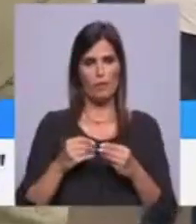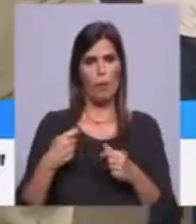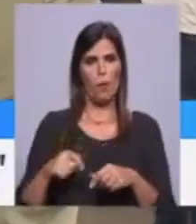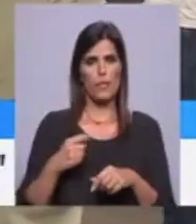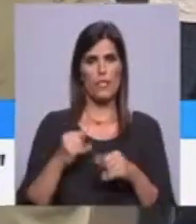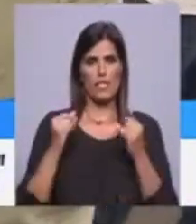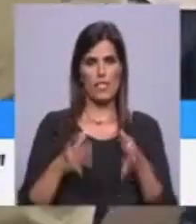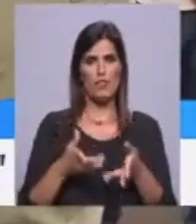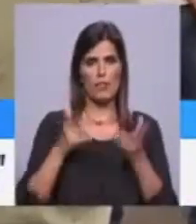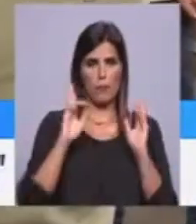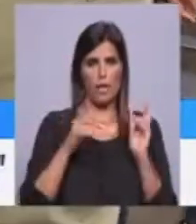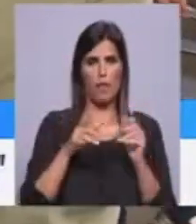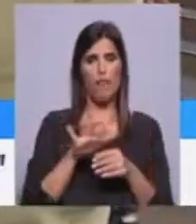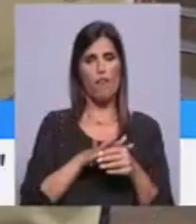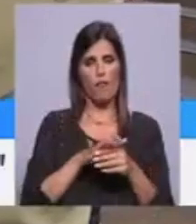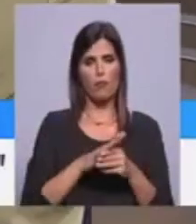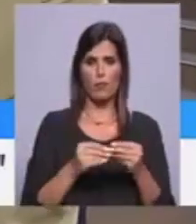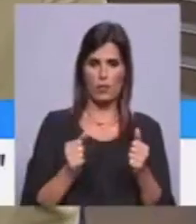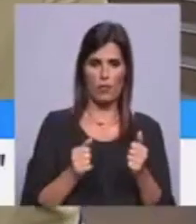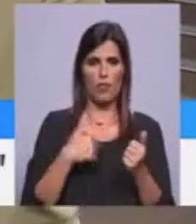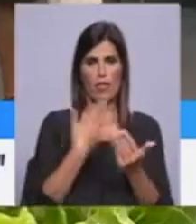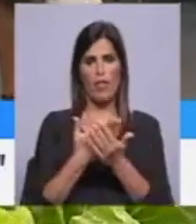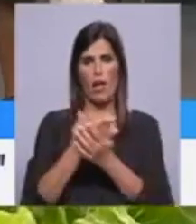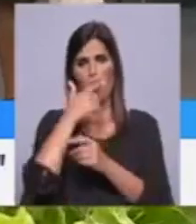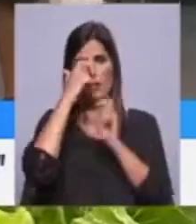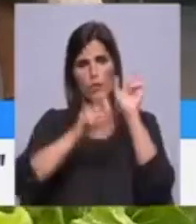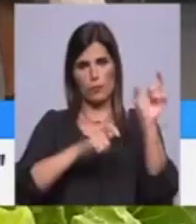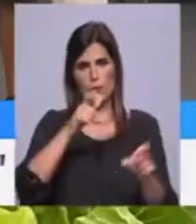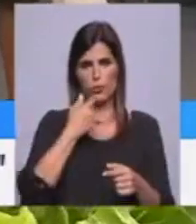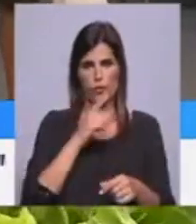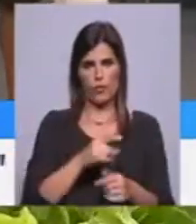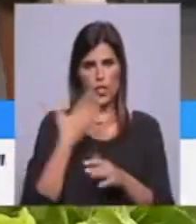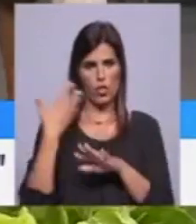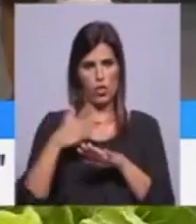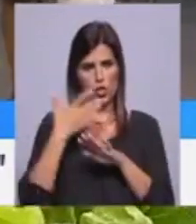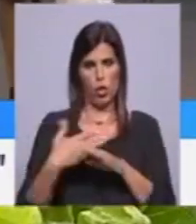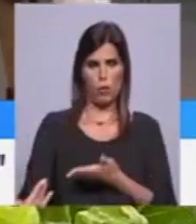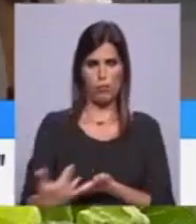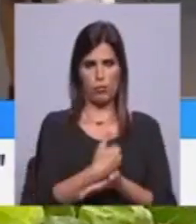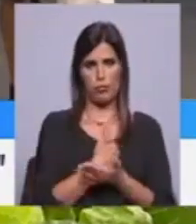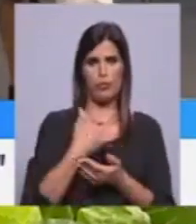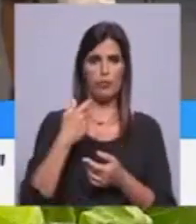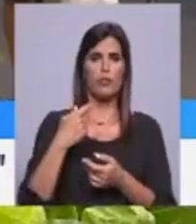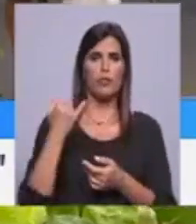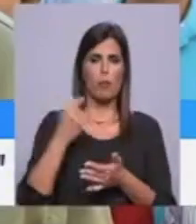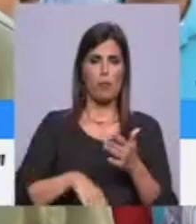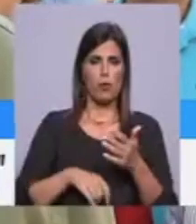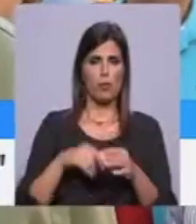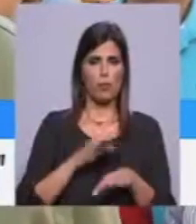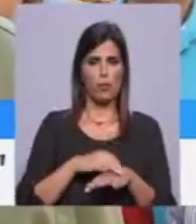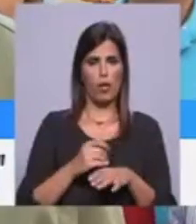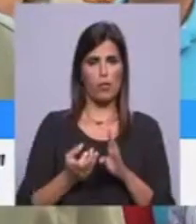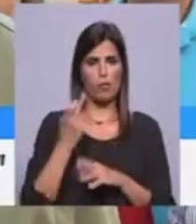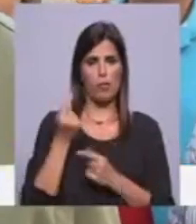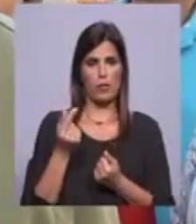da Iniciativa Liberal, a solução passa por devolver às pessoas o excesso de receitas fiscais produzidas pela inflação. As pessoas não têm consciência